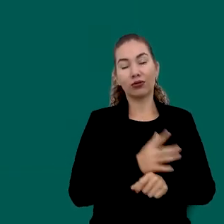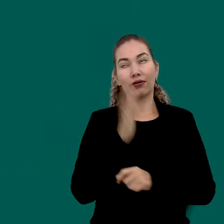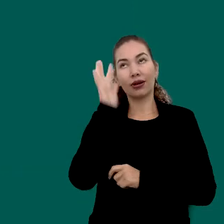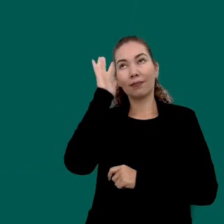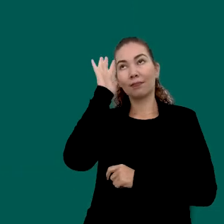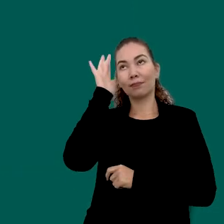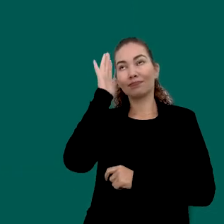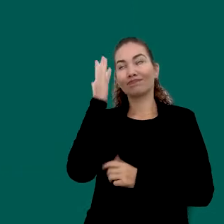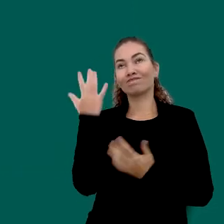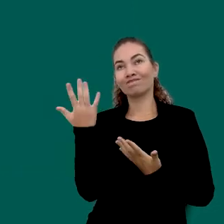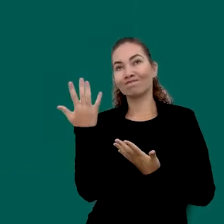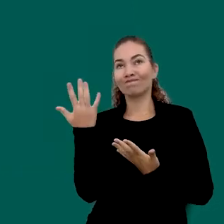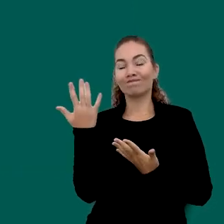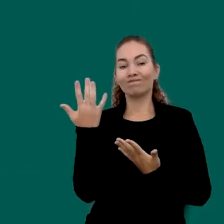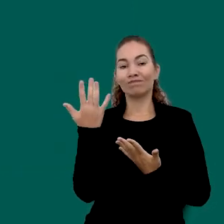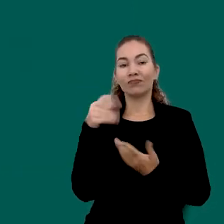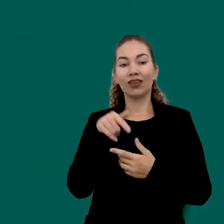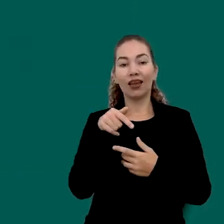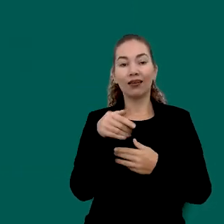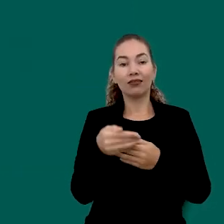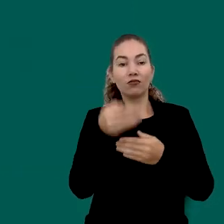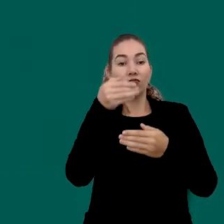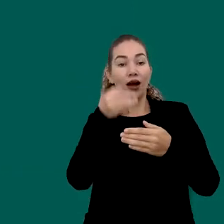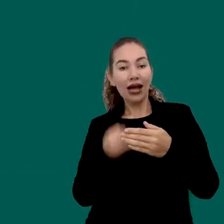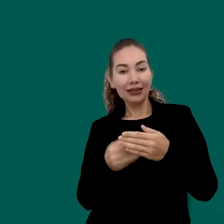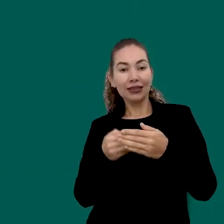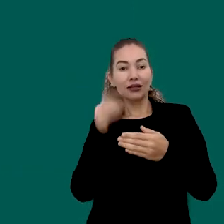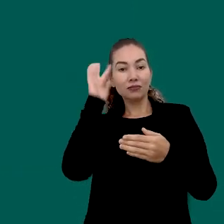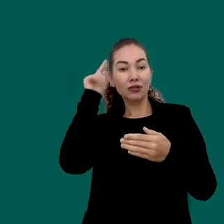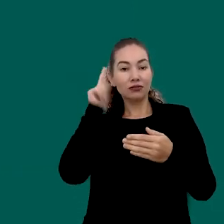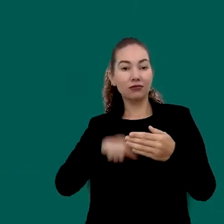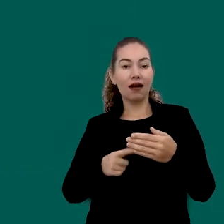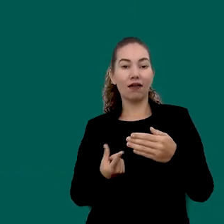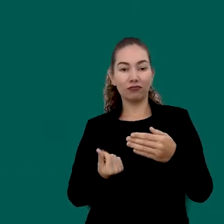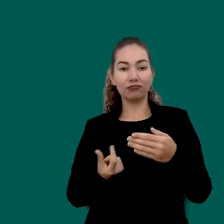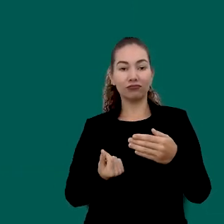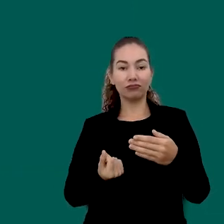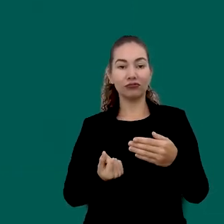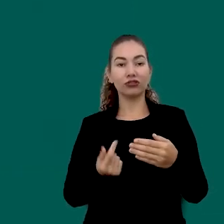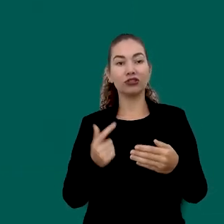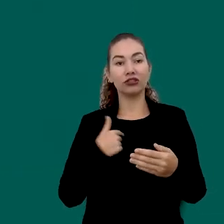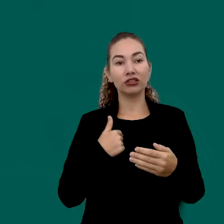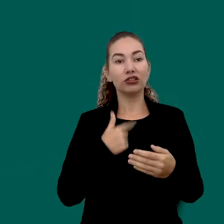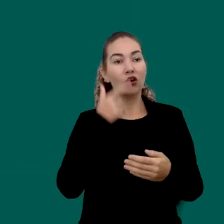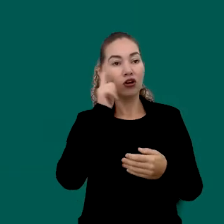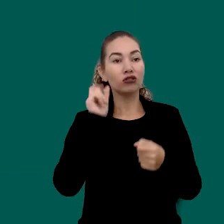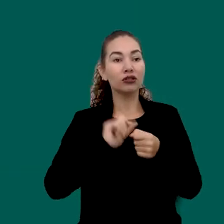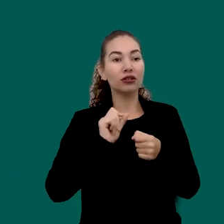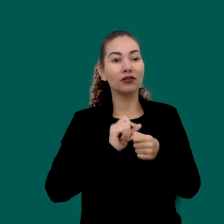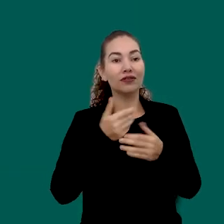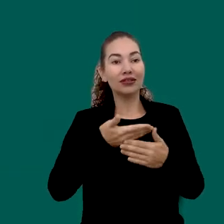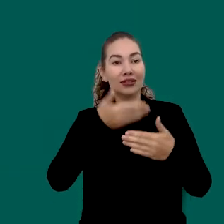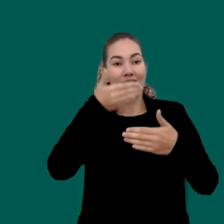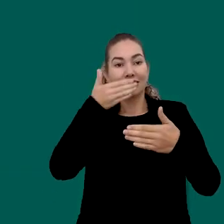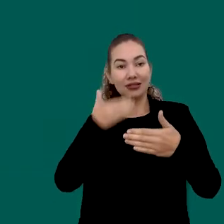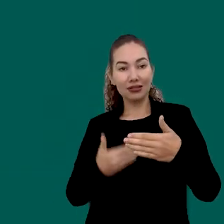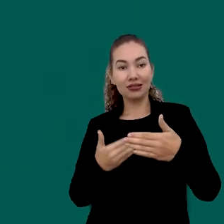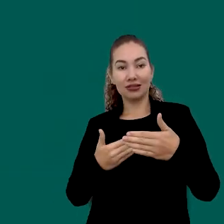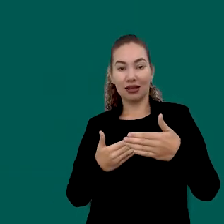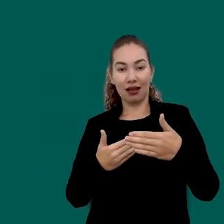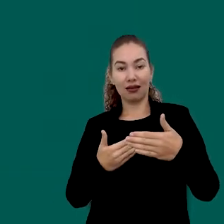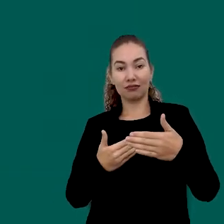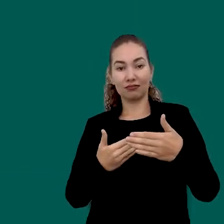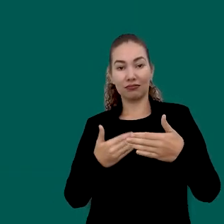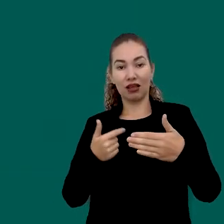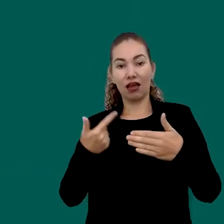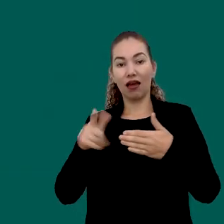não ficar na parte de retaguarda pensando. Então, o retaguarda pensando é o que te dá dinheiro. Então, eu acabei conseguindo